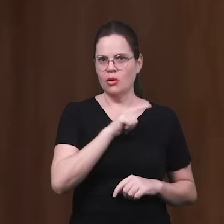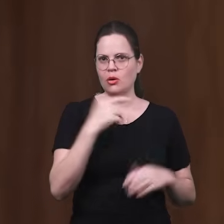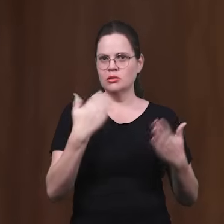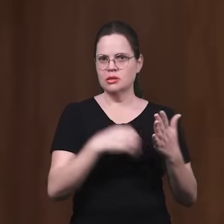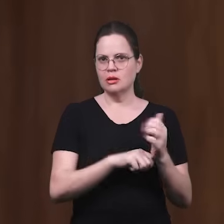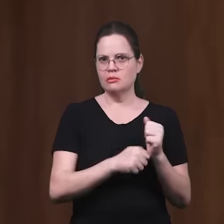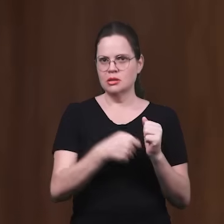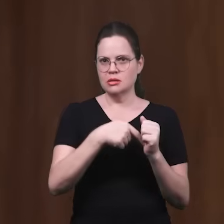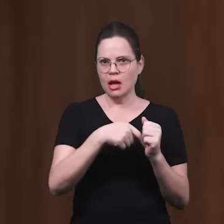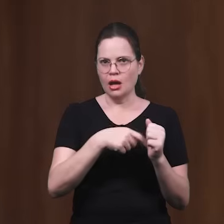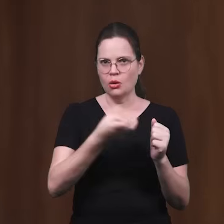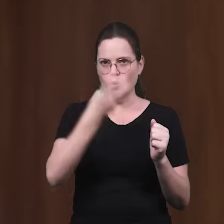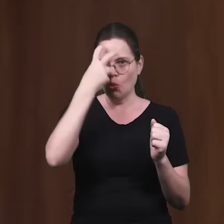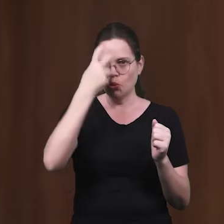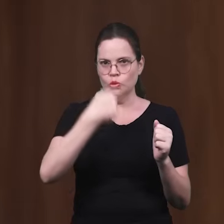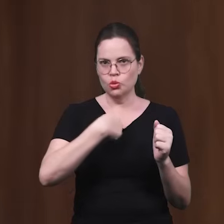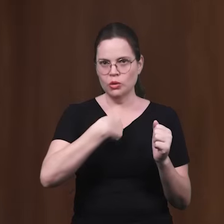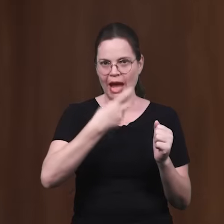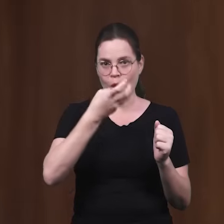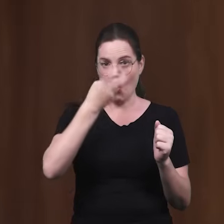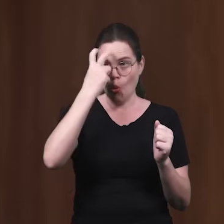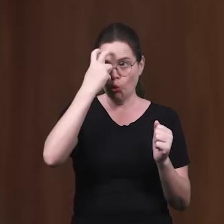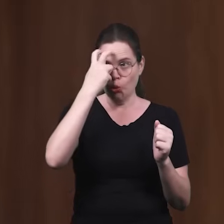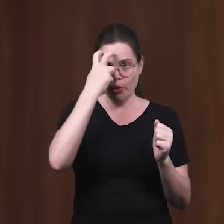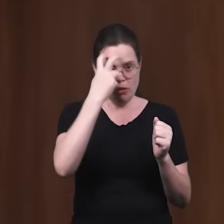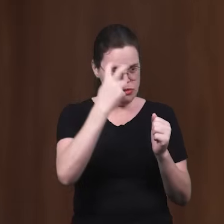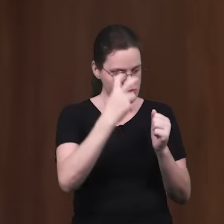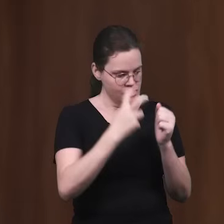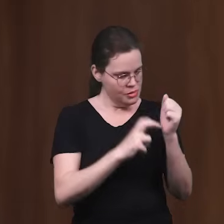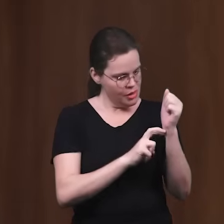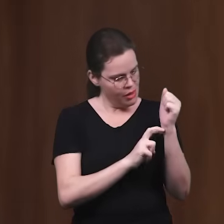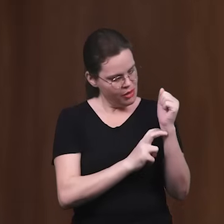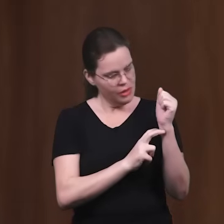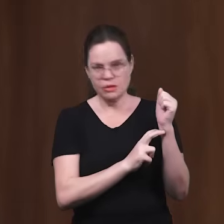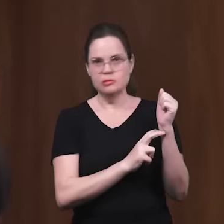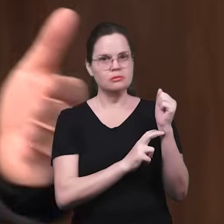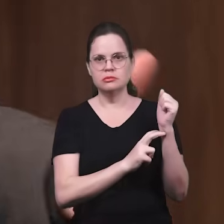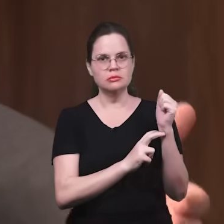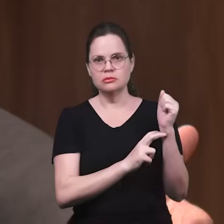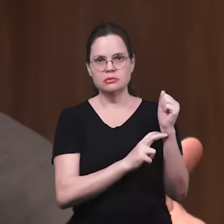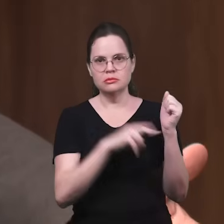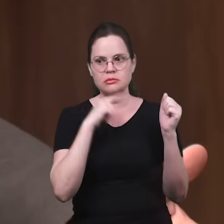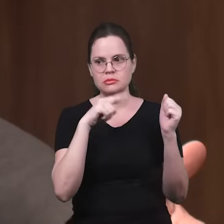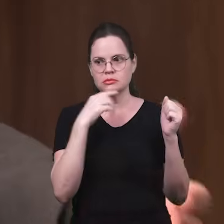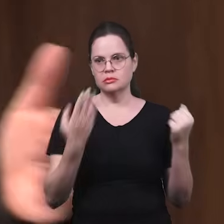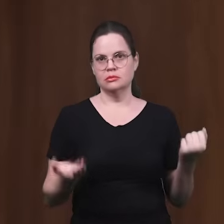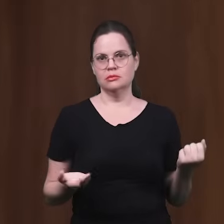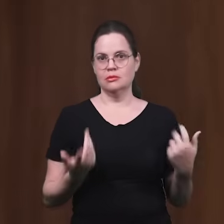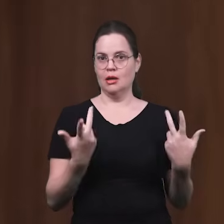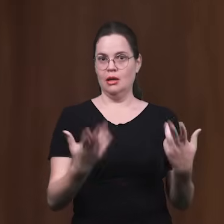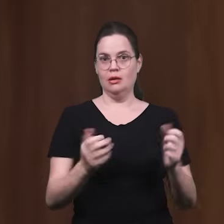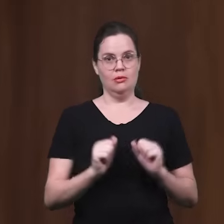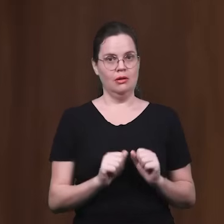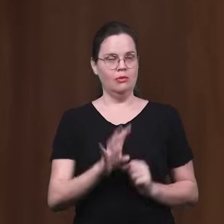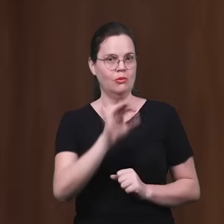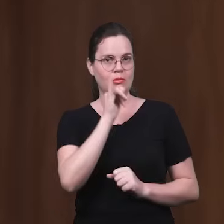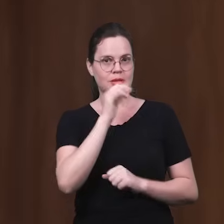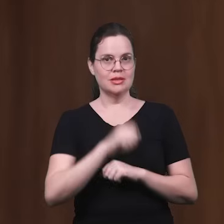mistérios que estão aqui. Deus usou homens cultos, como Moisés,